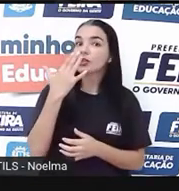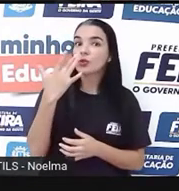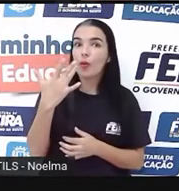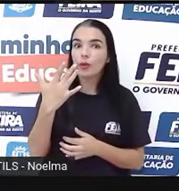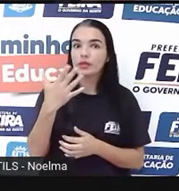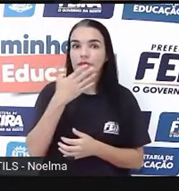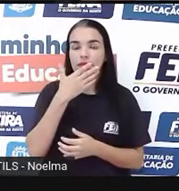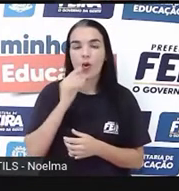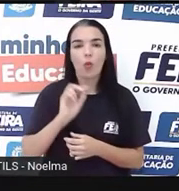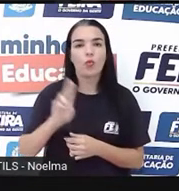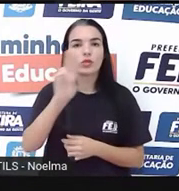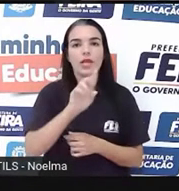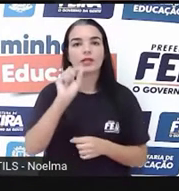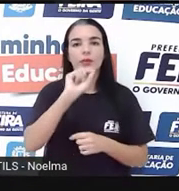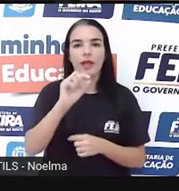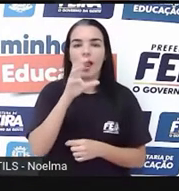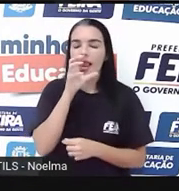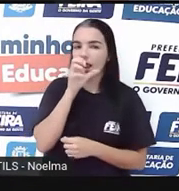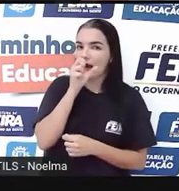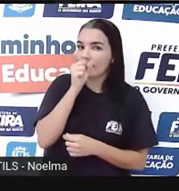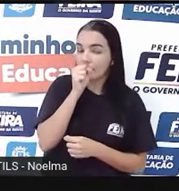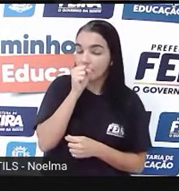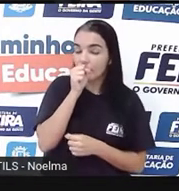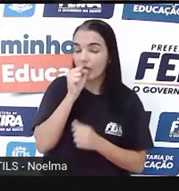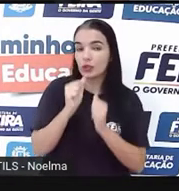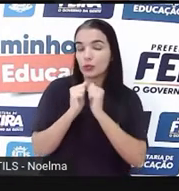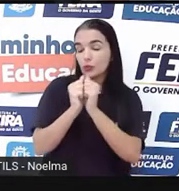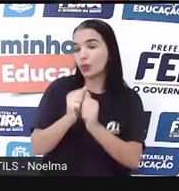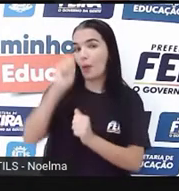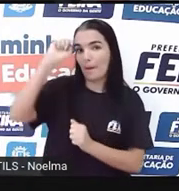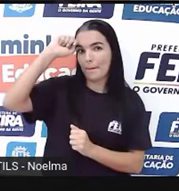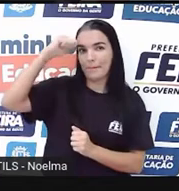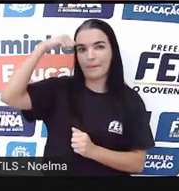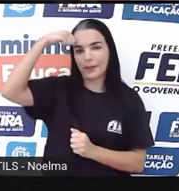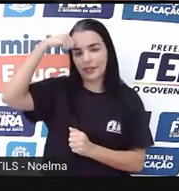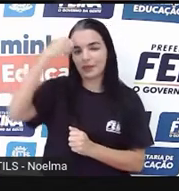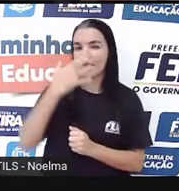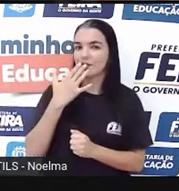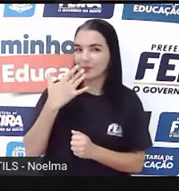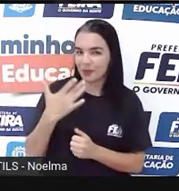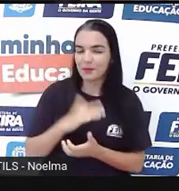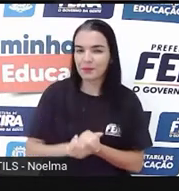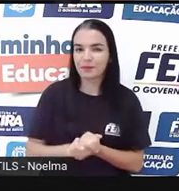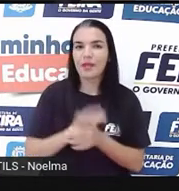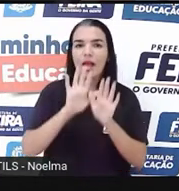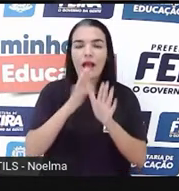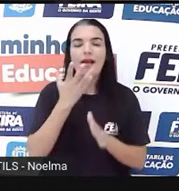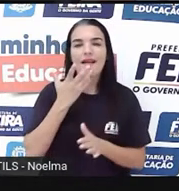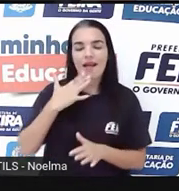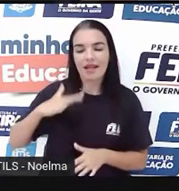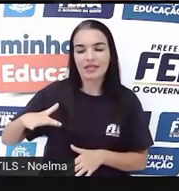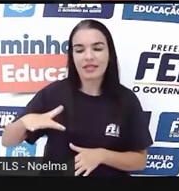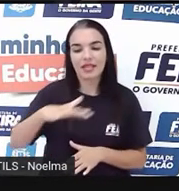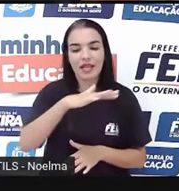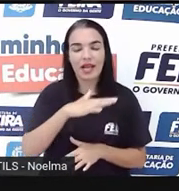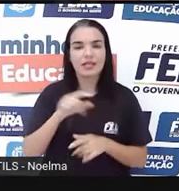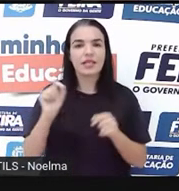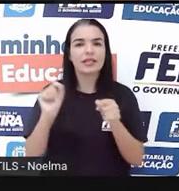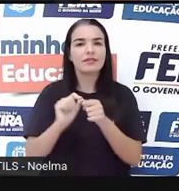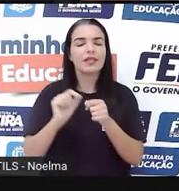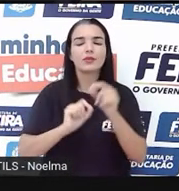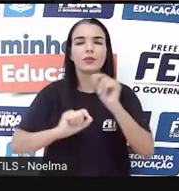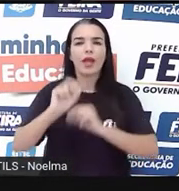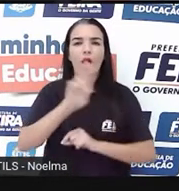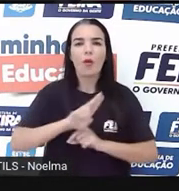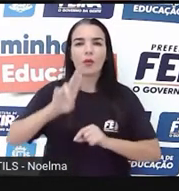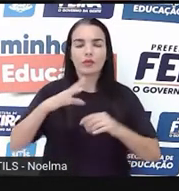orange, o laranja, and black, o preto. E as crianças geralmente usam fantasias